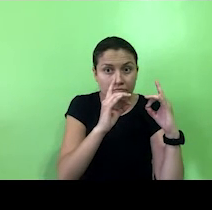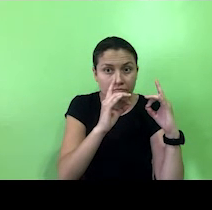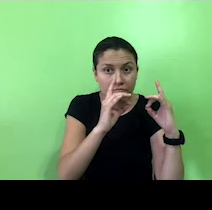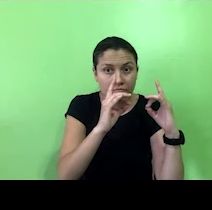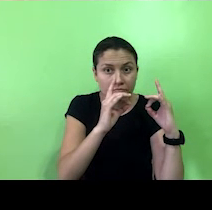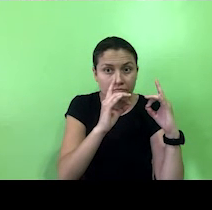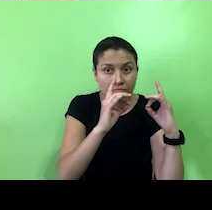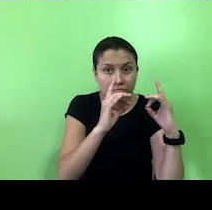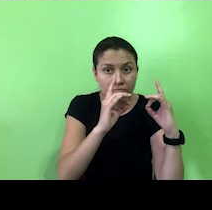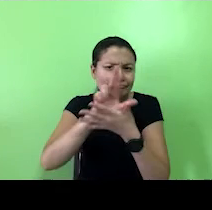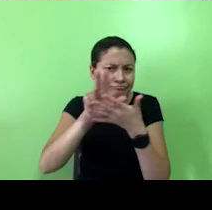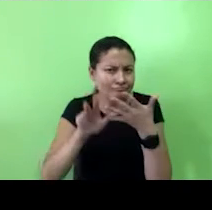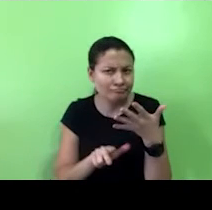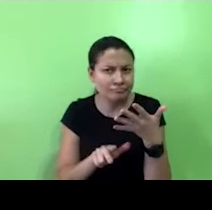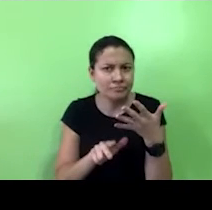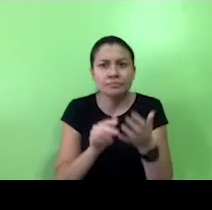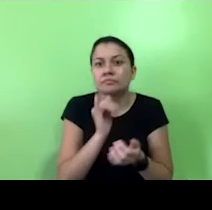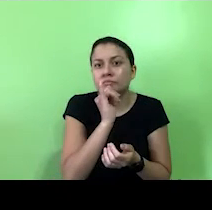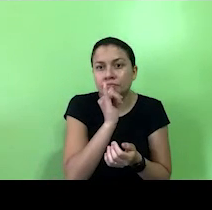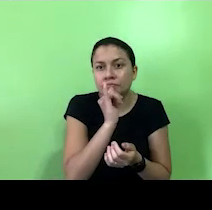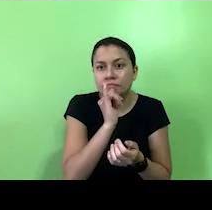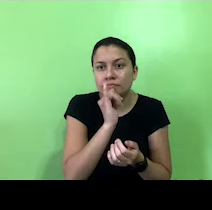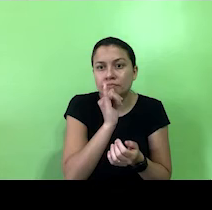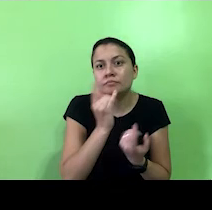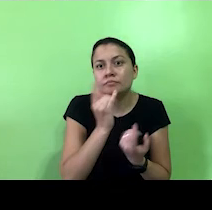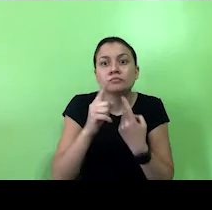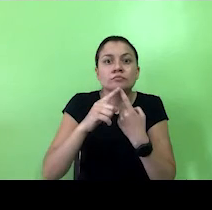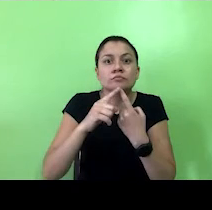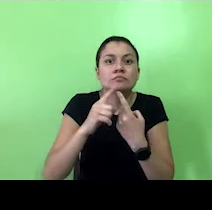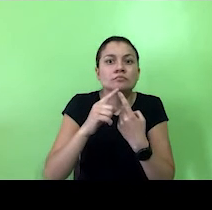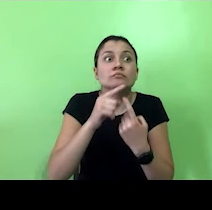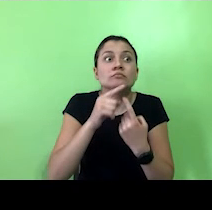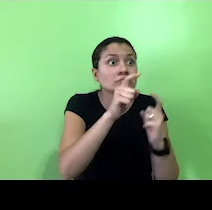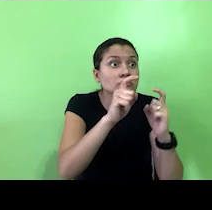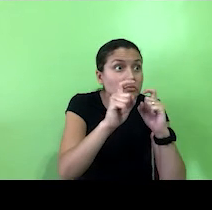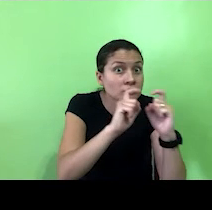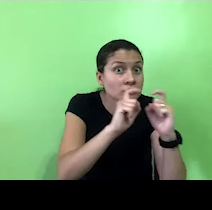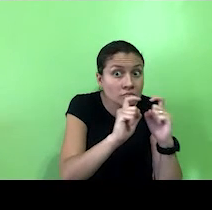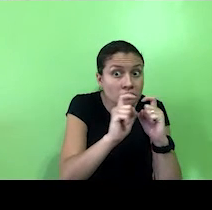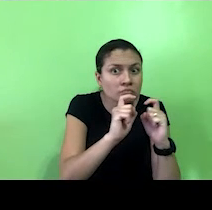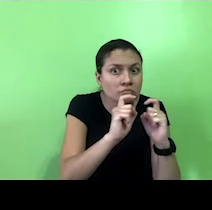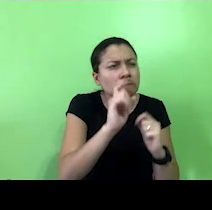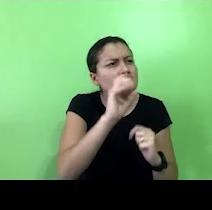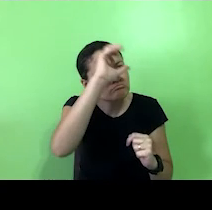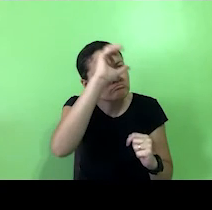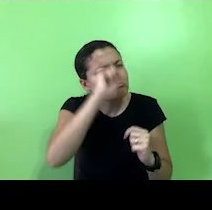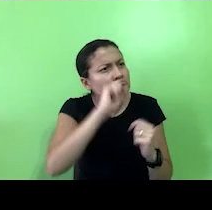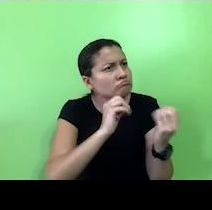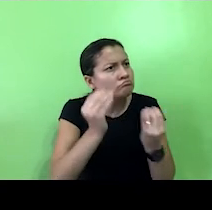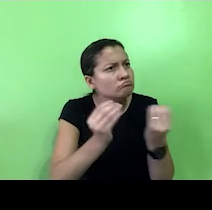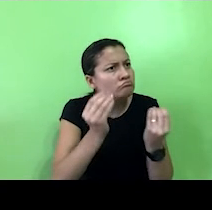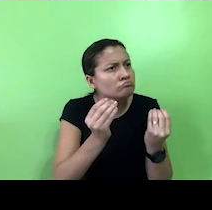Uma delas foi a prática de realizar uma breve reunião de lições aprendidas logo em seguida das